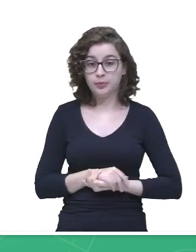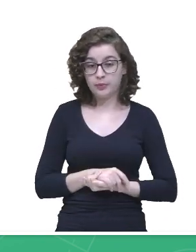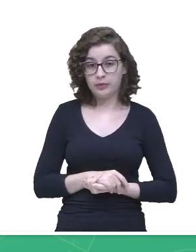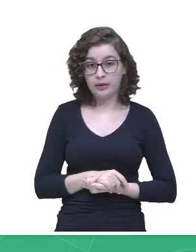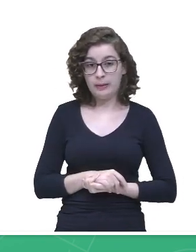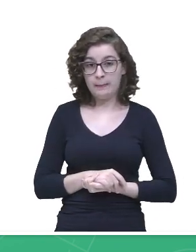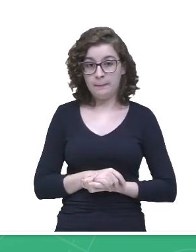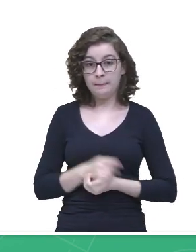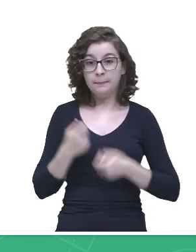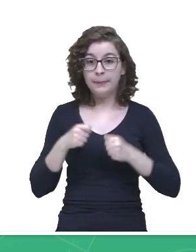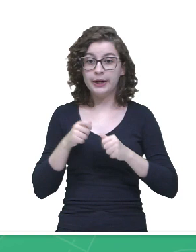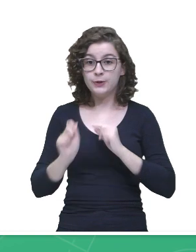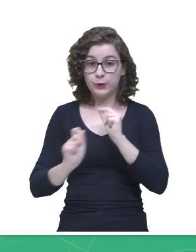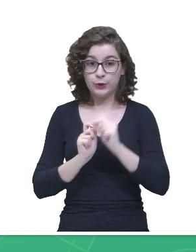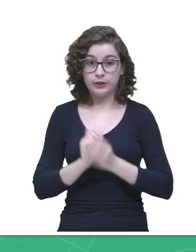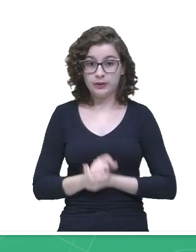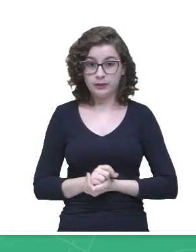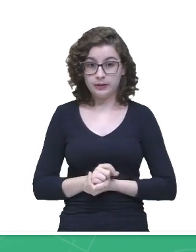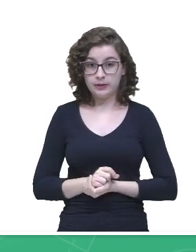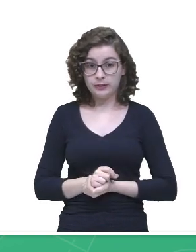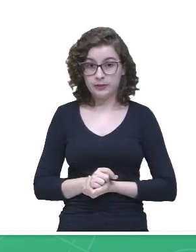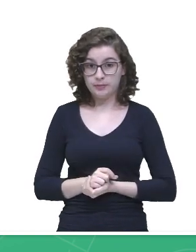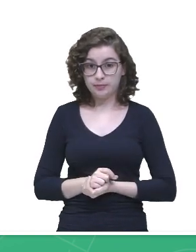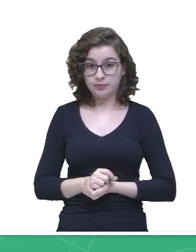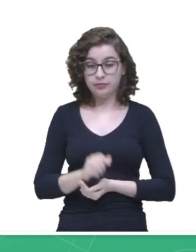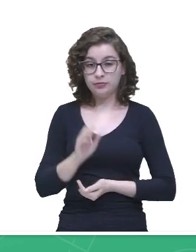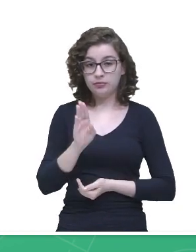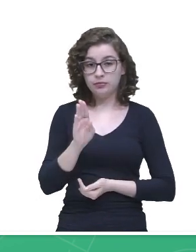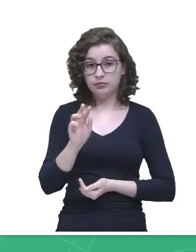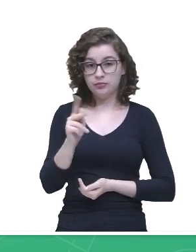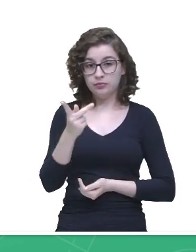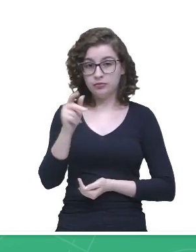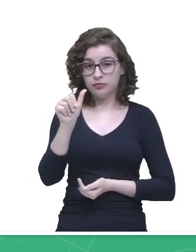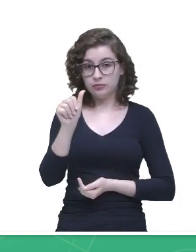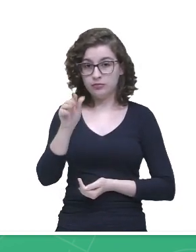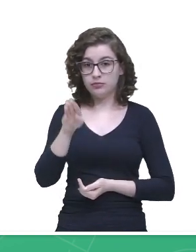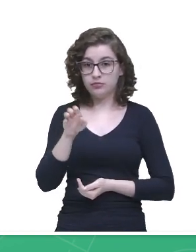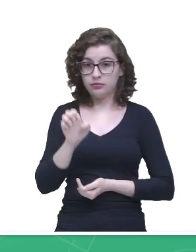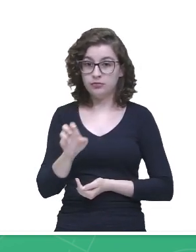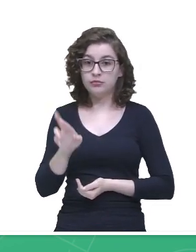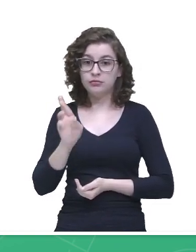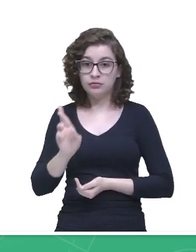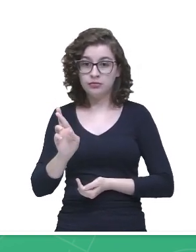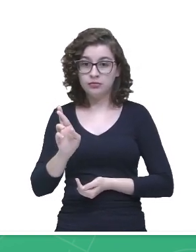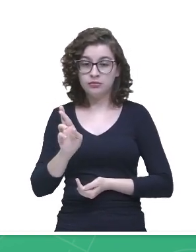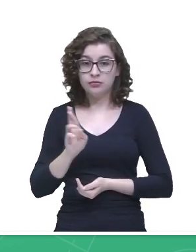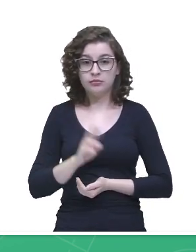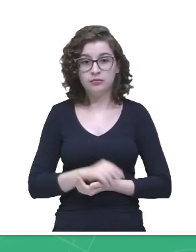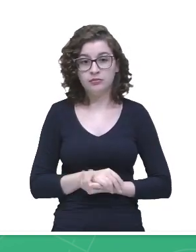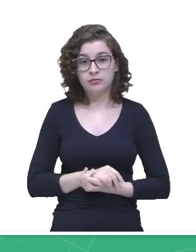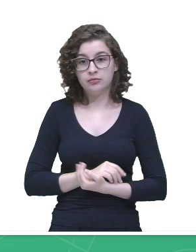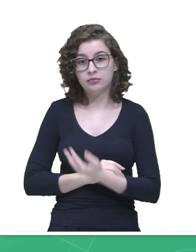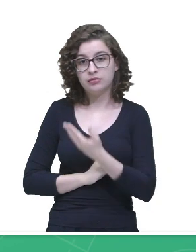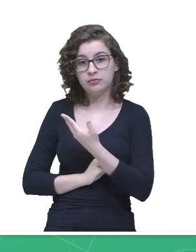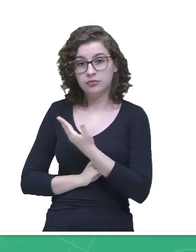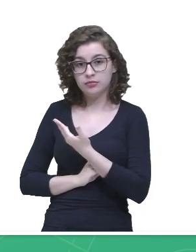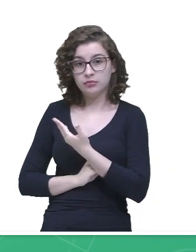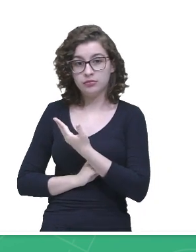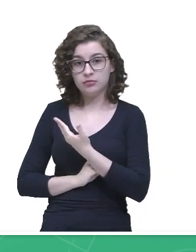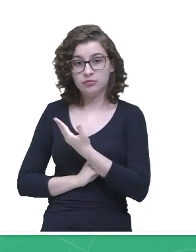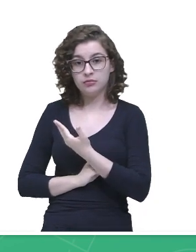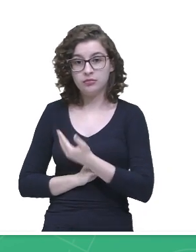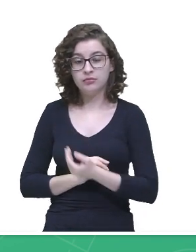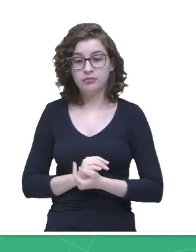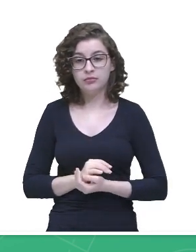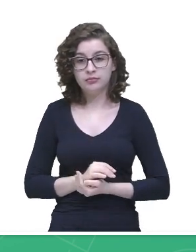ser o presente do verbo haber. Está bem aqui, ó, presente del verbo auxiliar